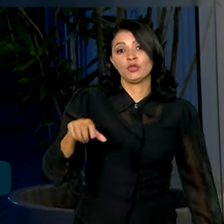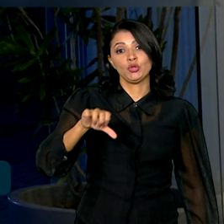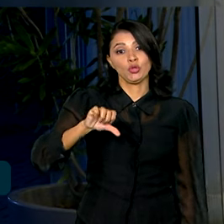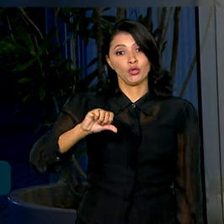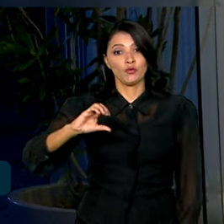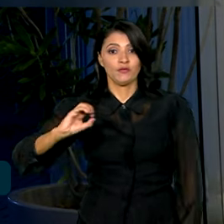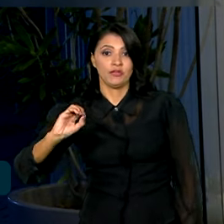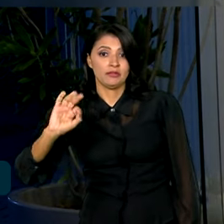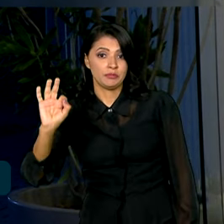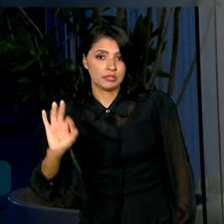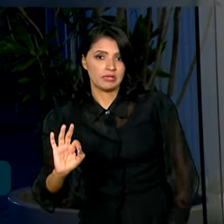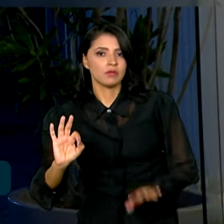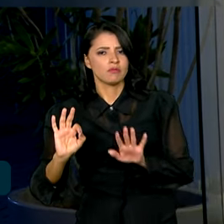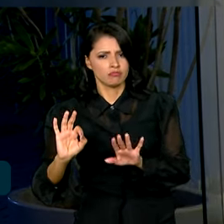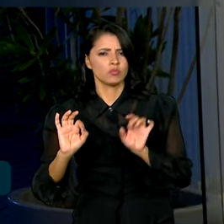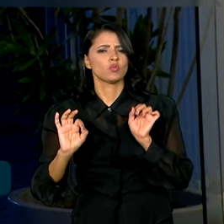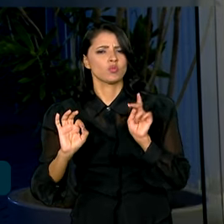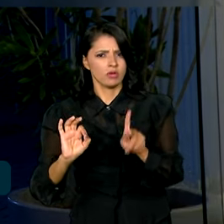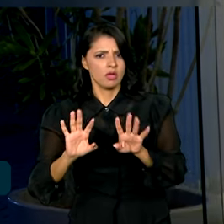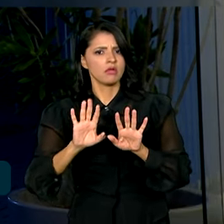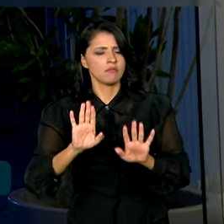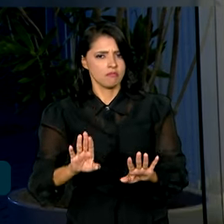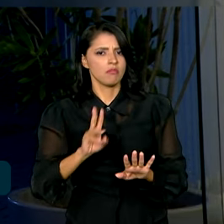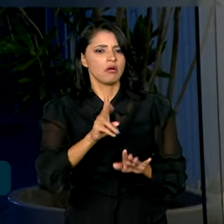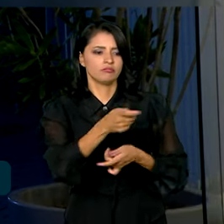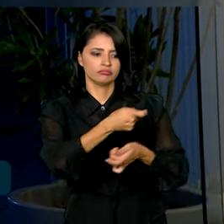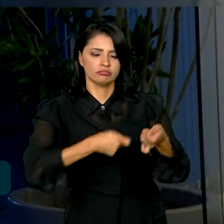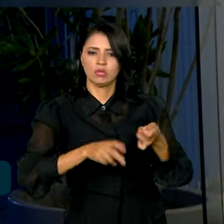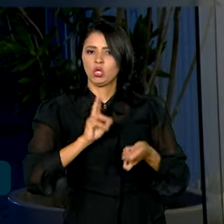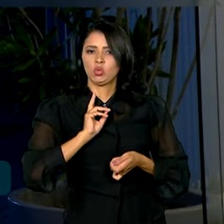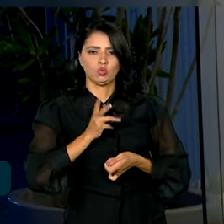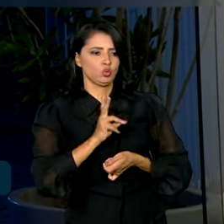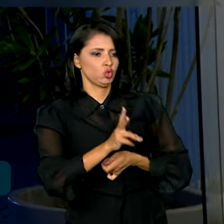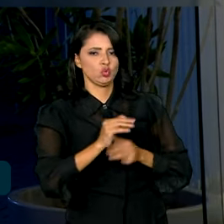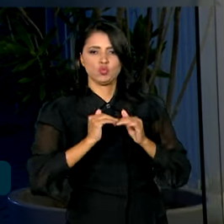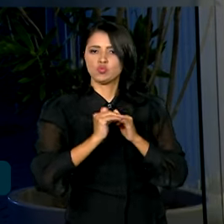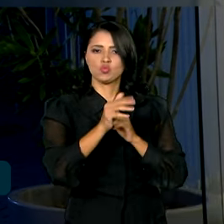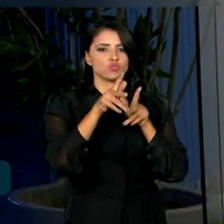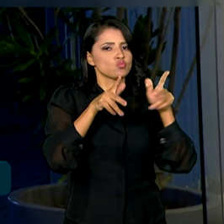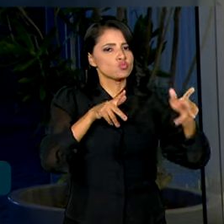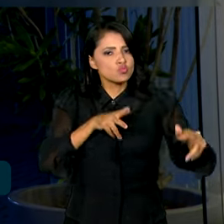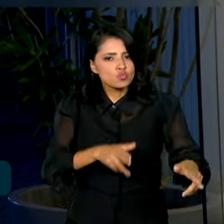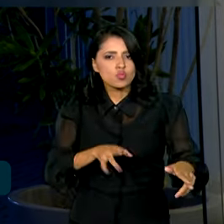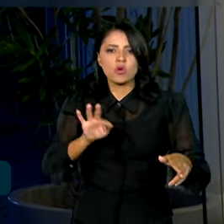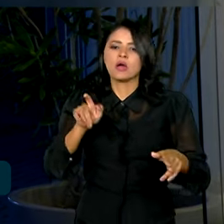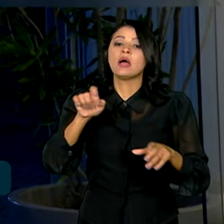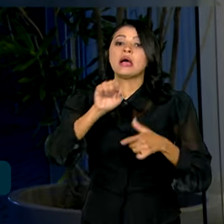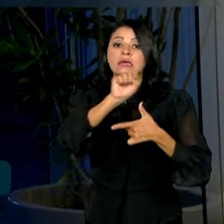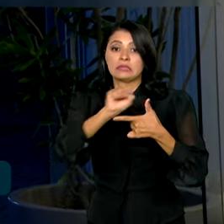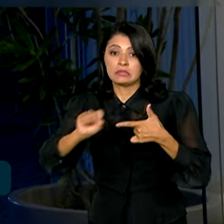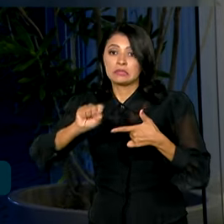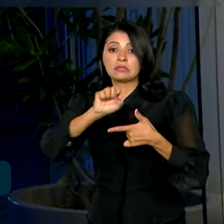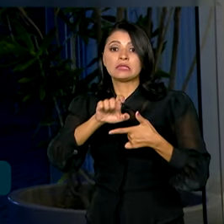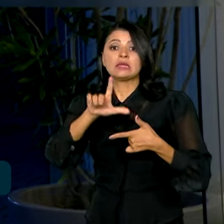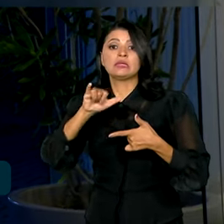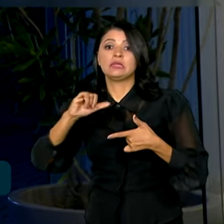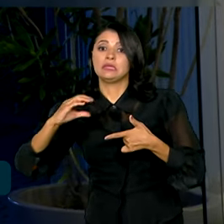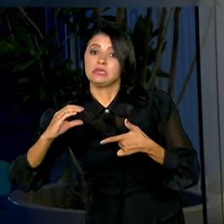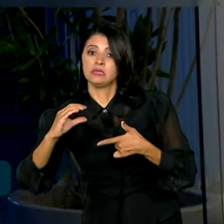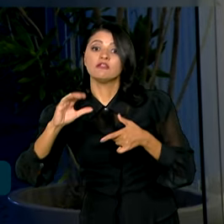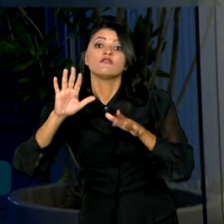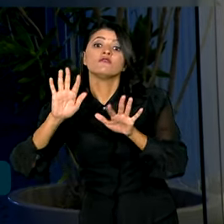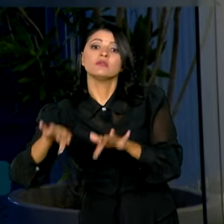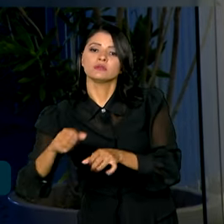3,90%. Apesar disso, o mercado financeiro manteve inalterada a estimativa para a taxa Selic, que, segundo eles, deve